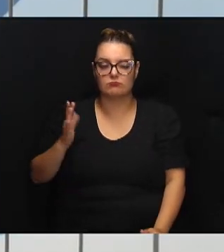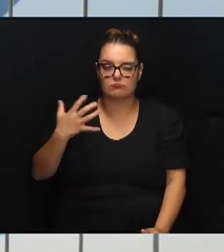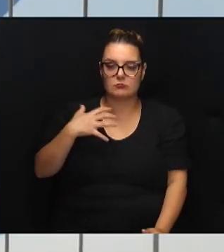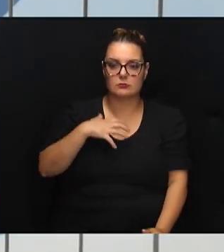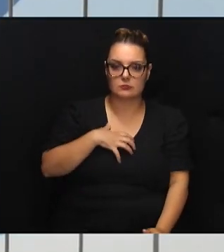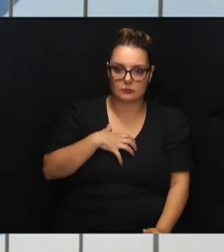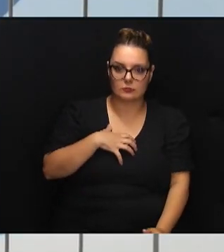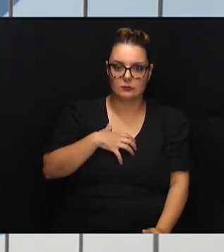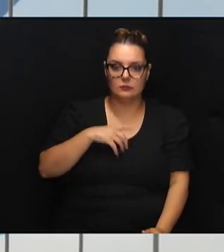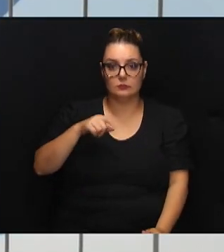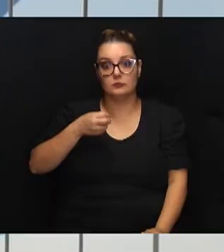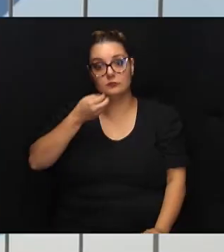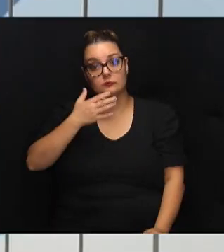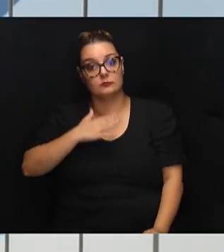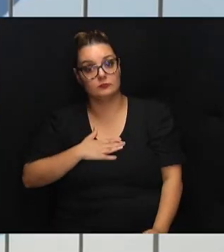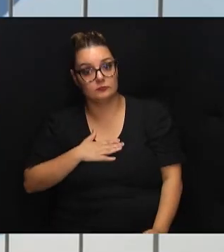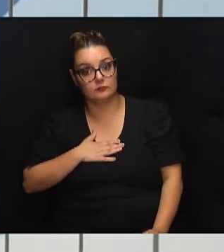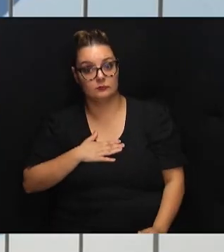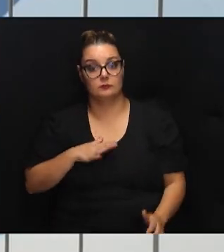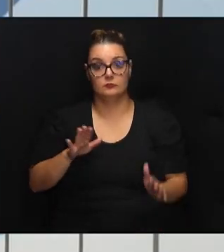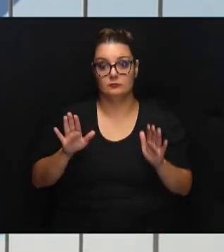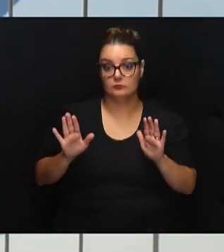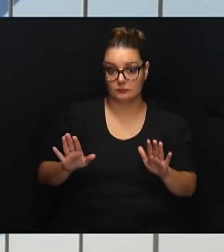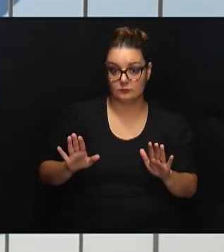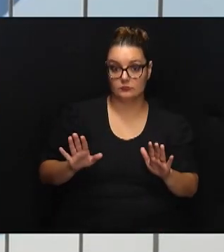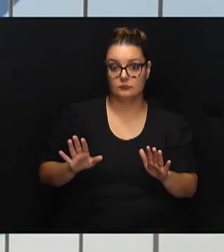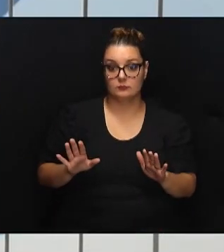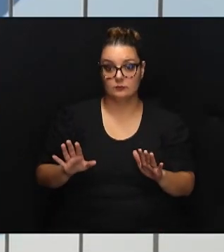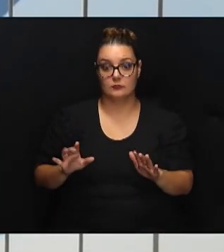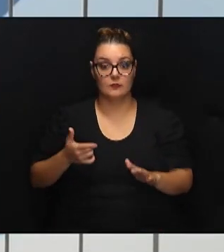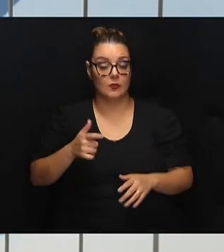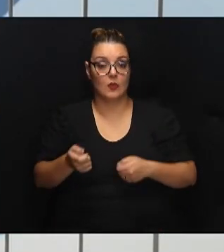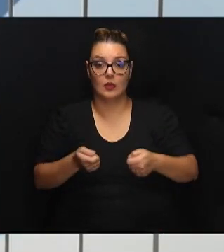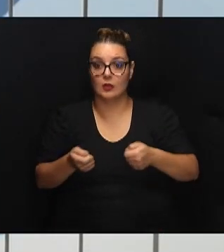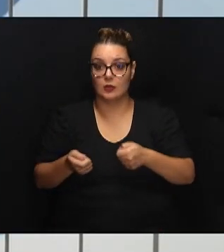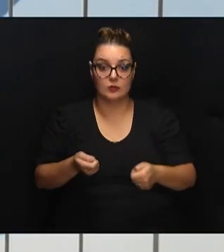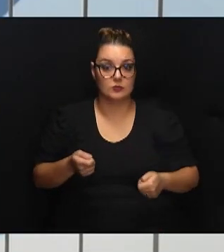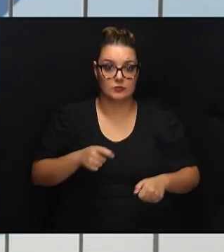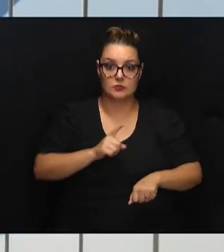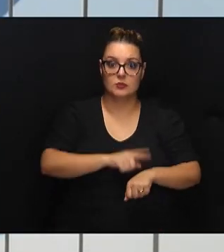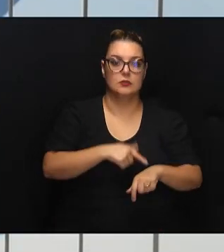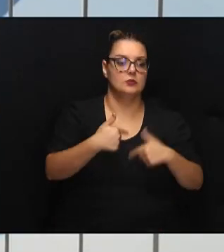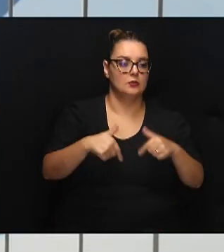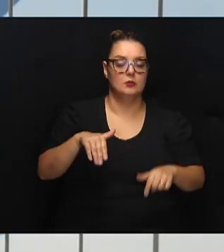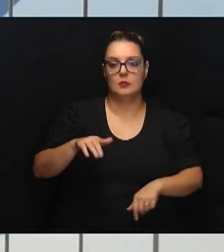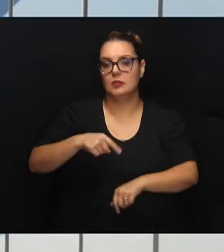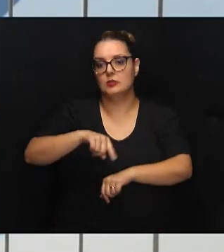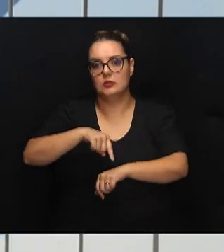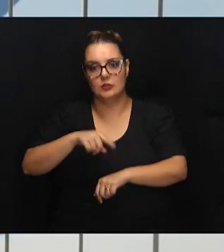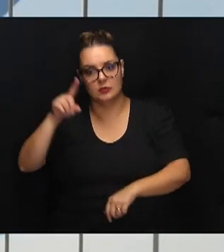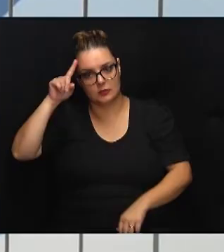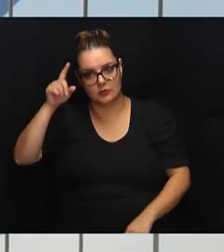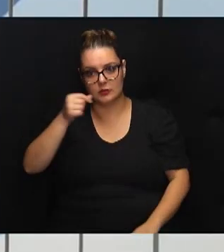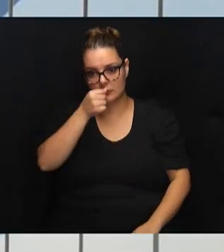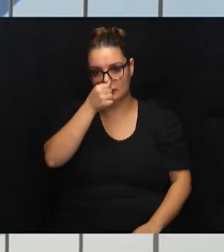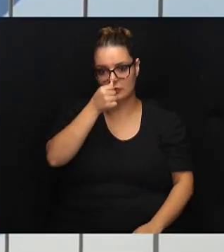era muito bom para mim. Mas eu tô sem o controle de jornada, eu tô trabalhando mais horas por dia, porque quando a gente trabalha na